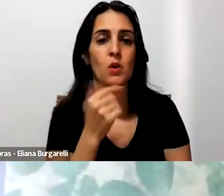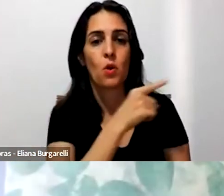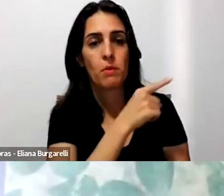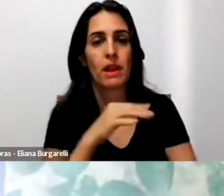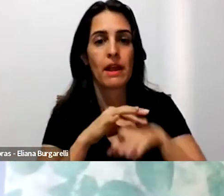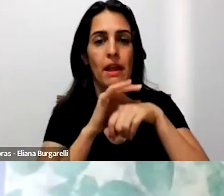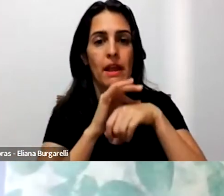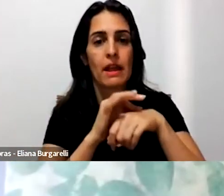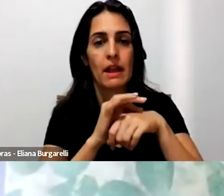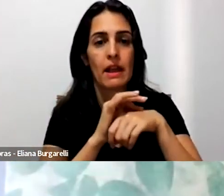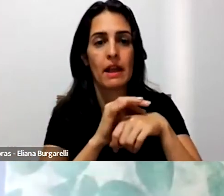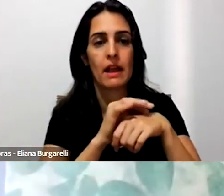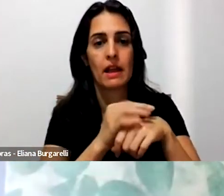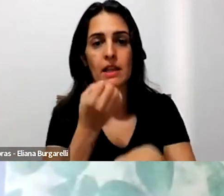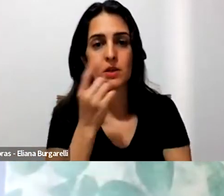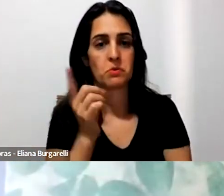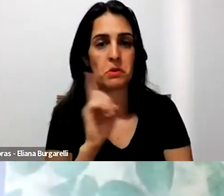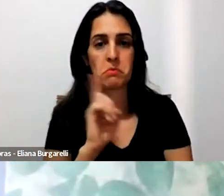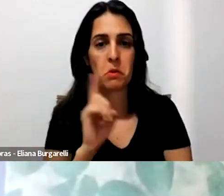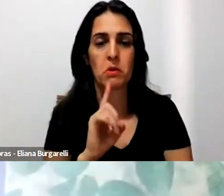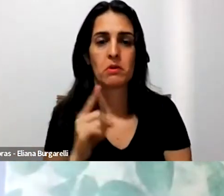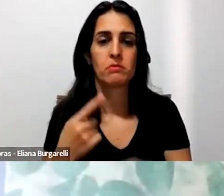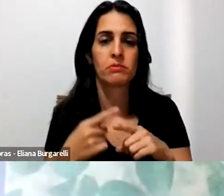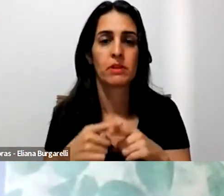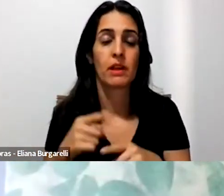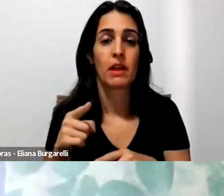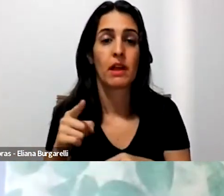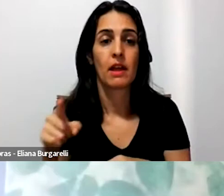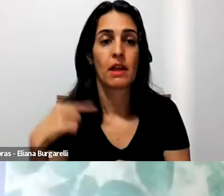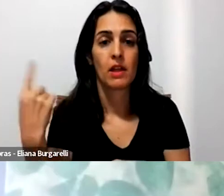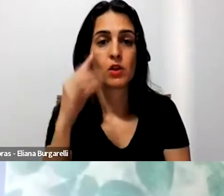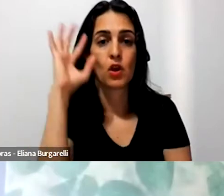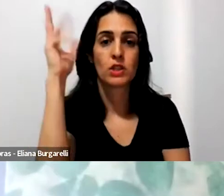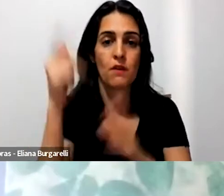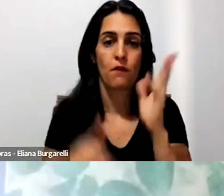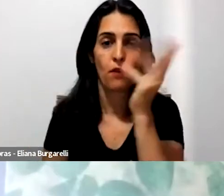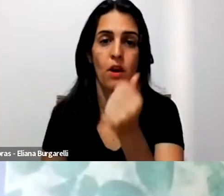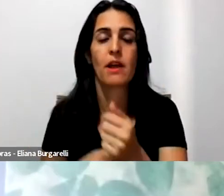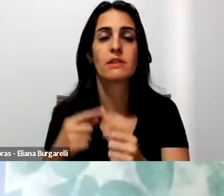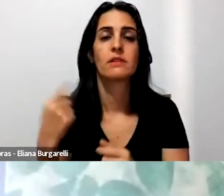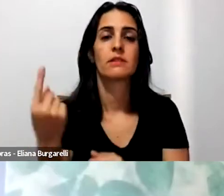né, estão localizadas em um local sagrado para o povo Uruauau, né, um local que era um